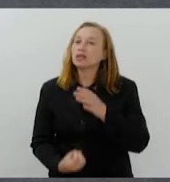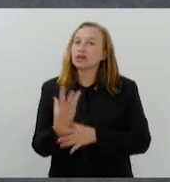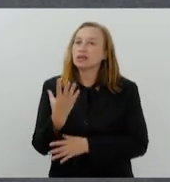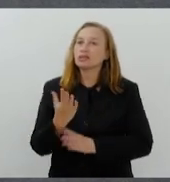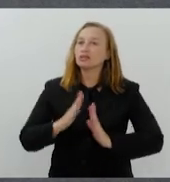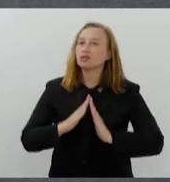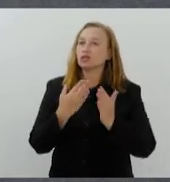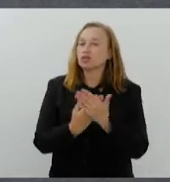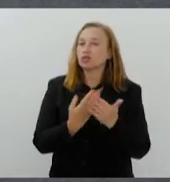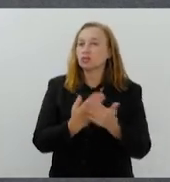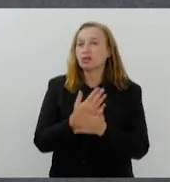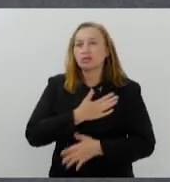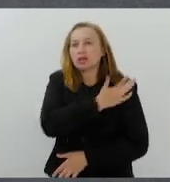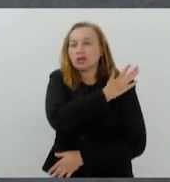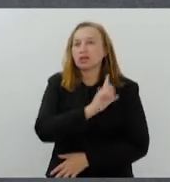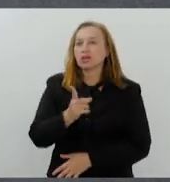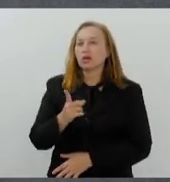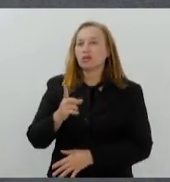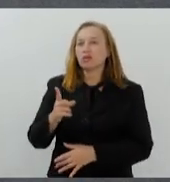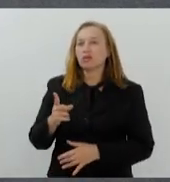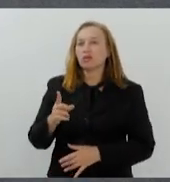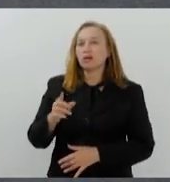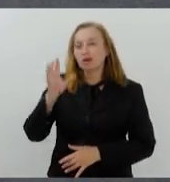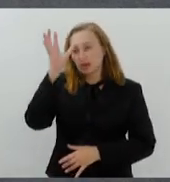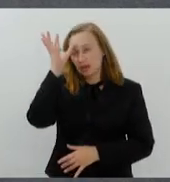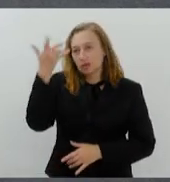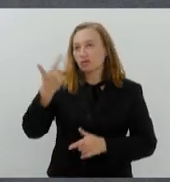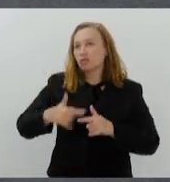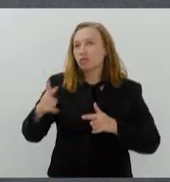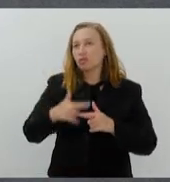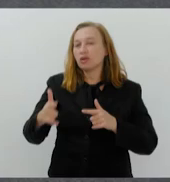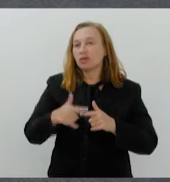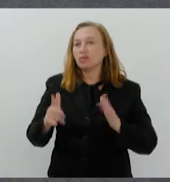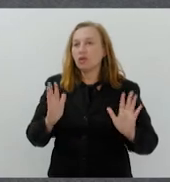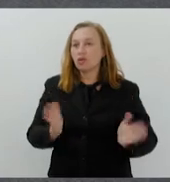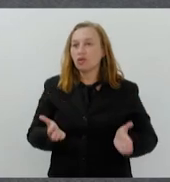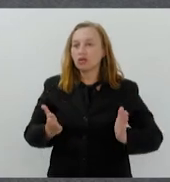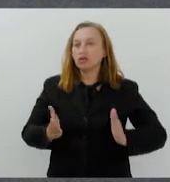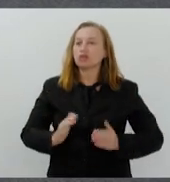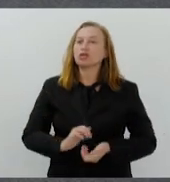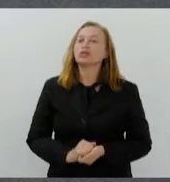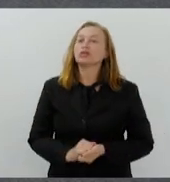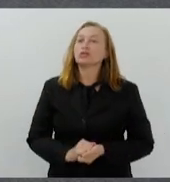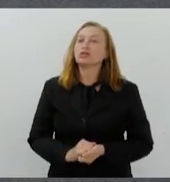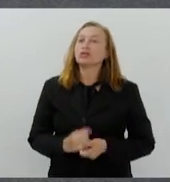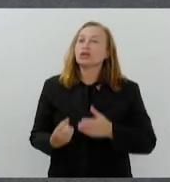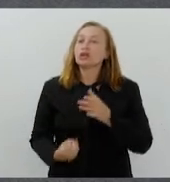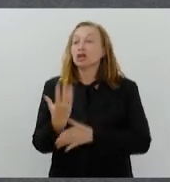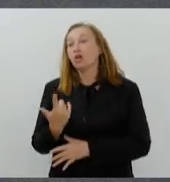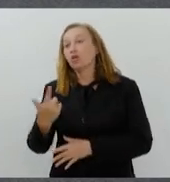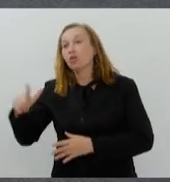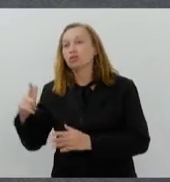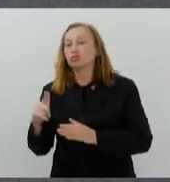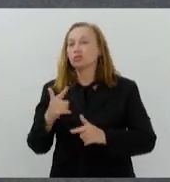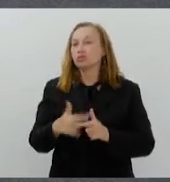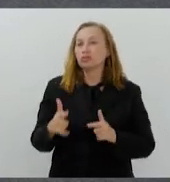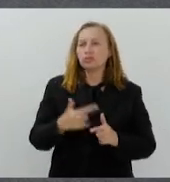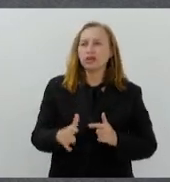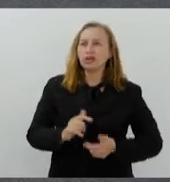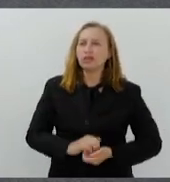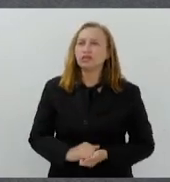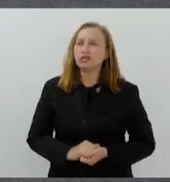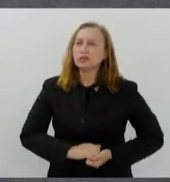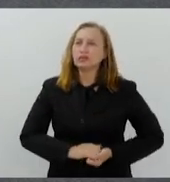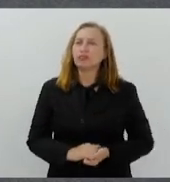militares não resolve o problema na rede estadual hoje e, muito pelo contrário, criam outros, né, na verdade. Como